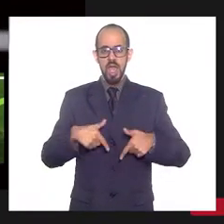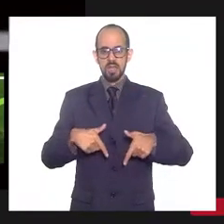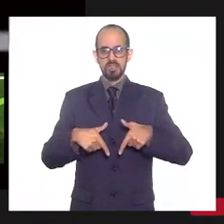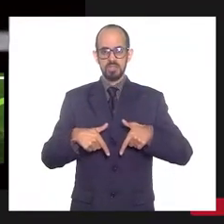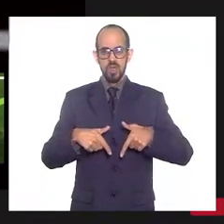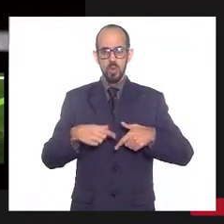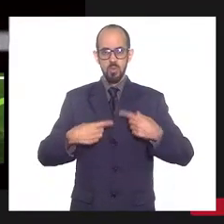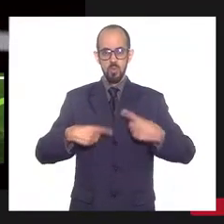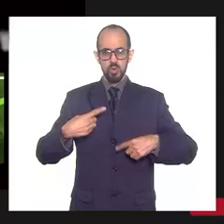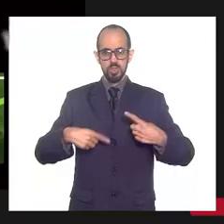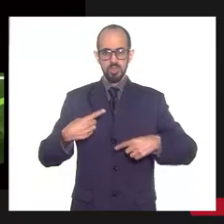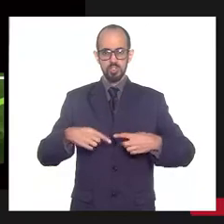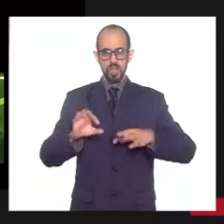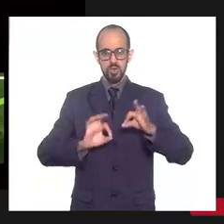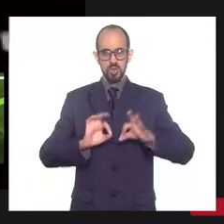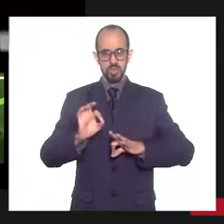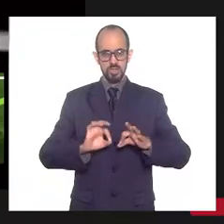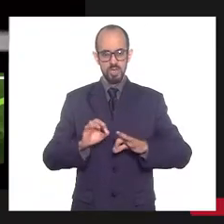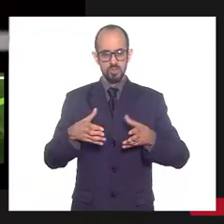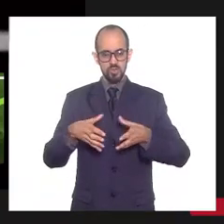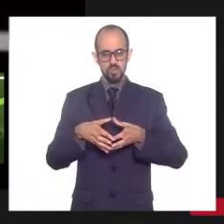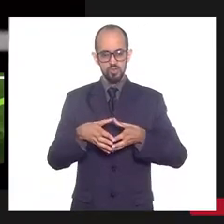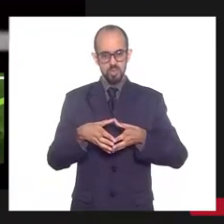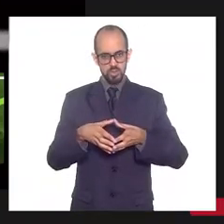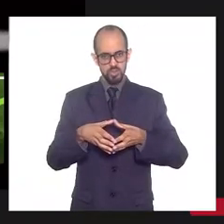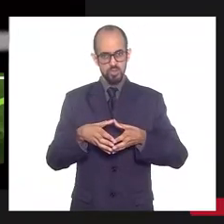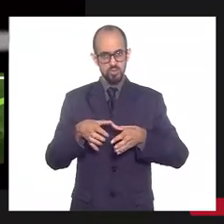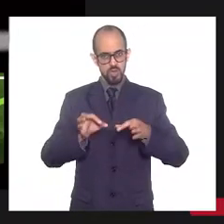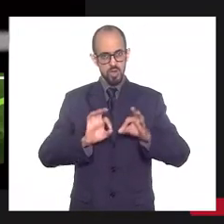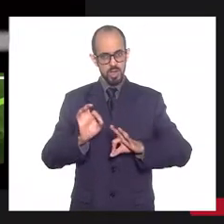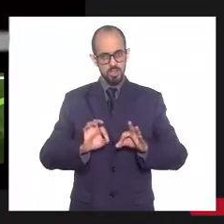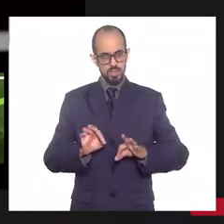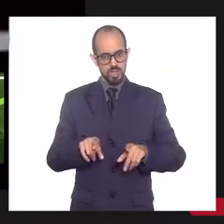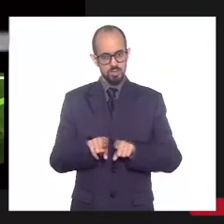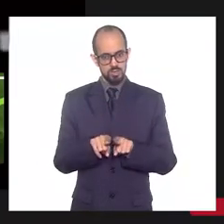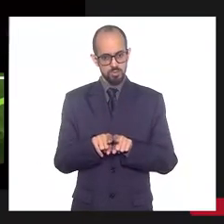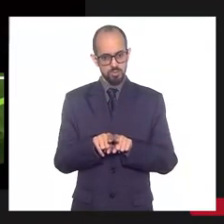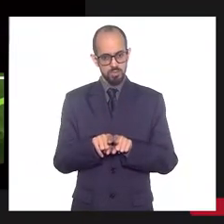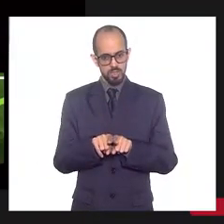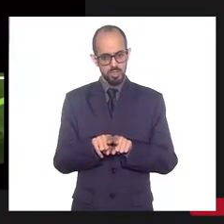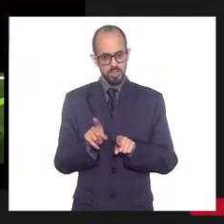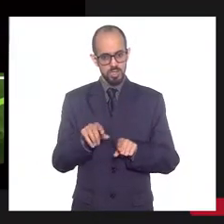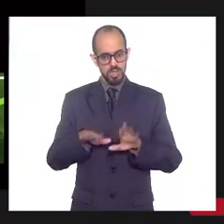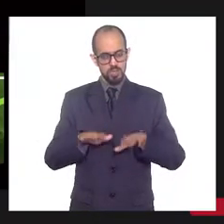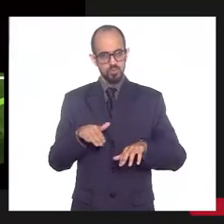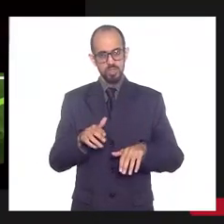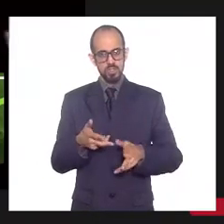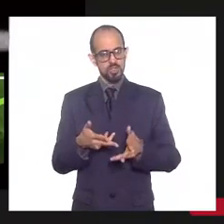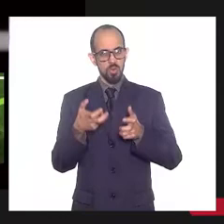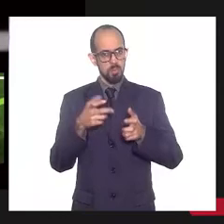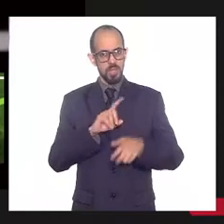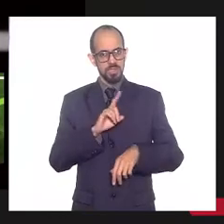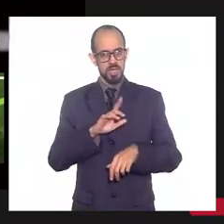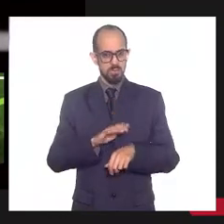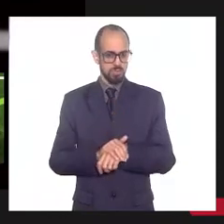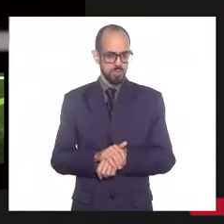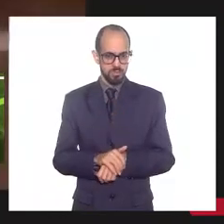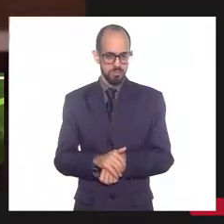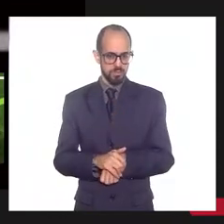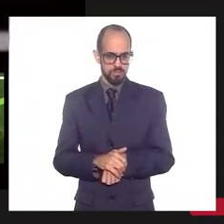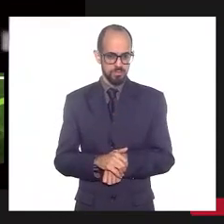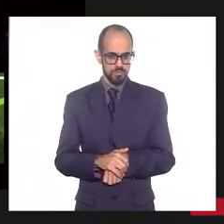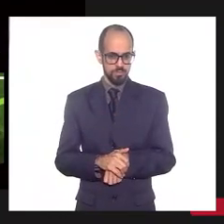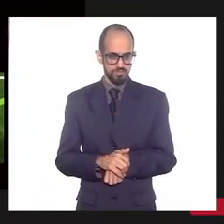organizada os coletivos organizados que a gente vão se dar conta e hoje